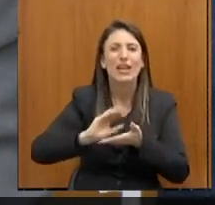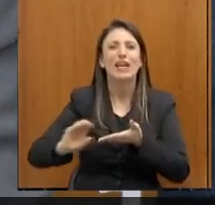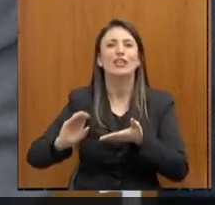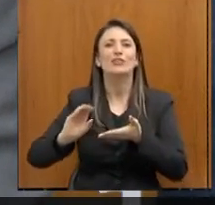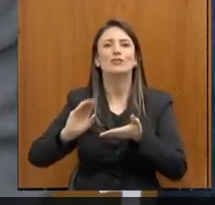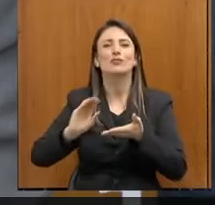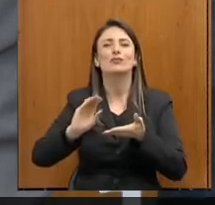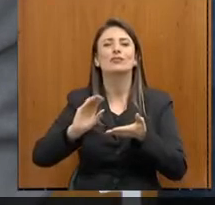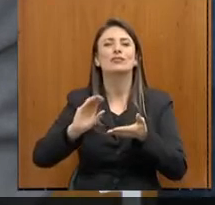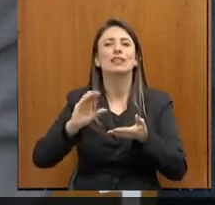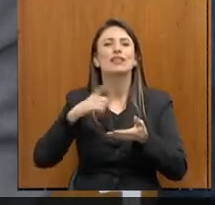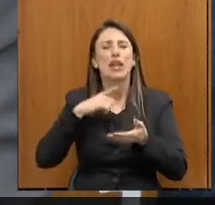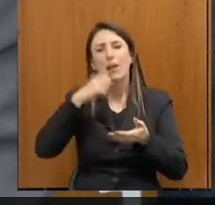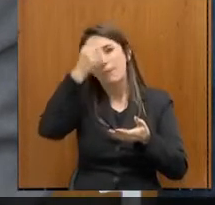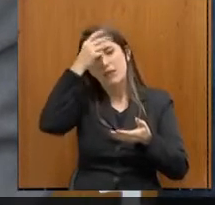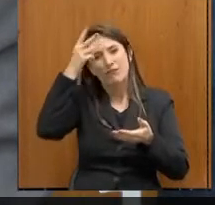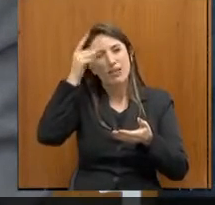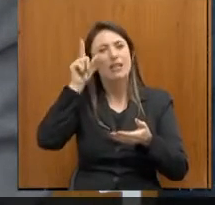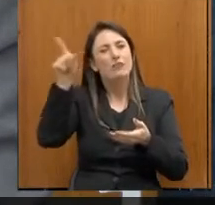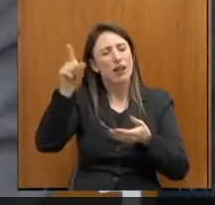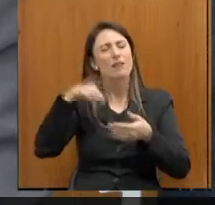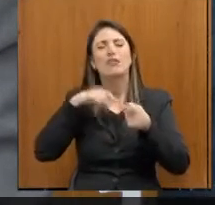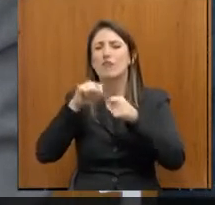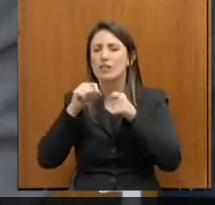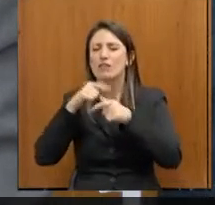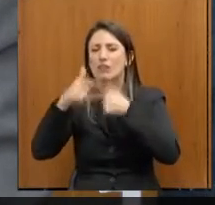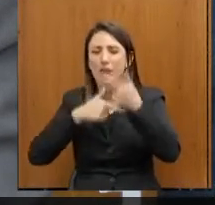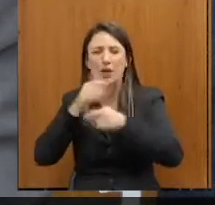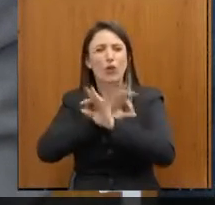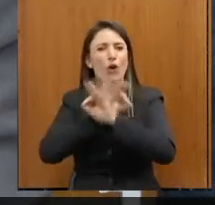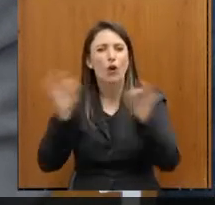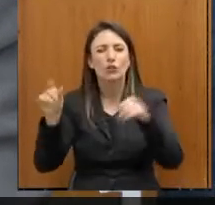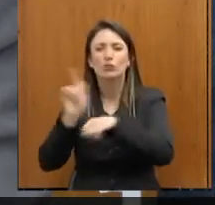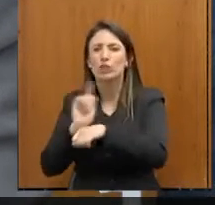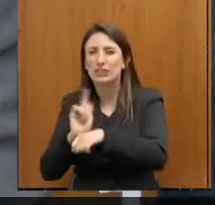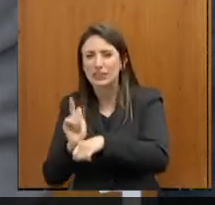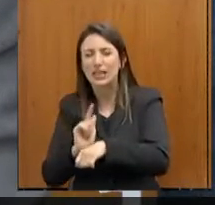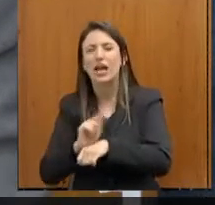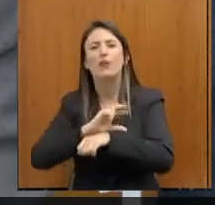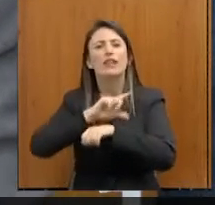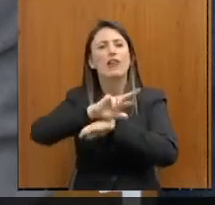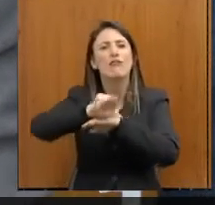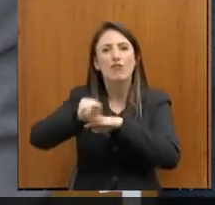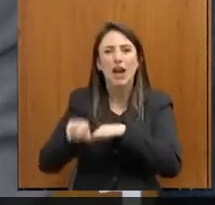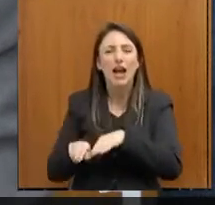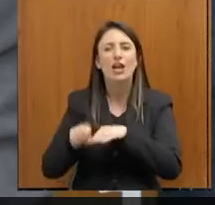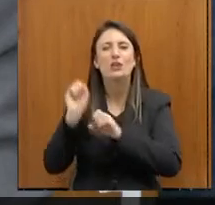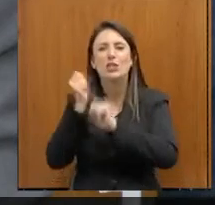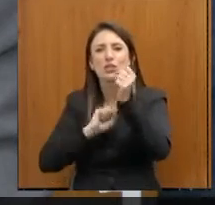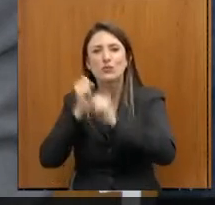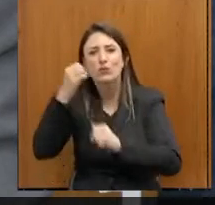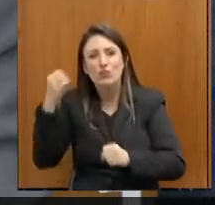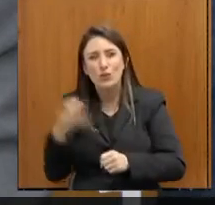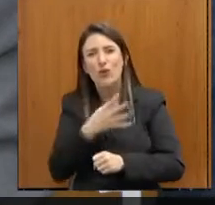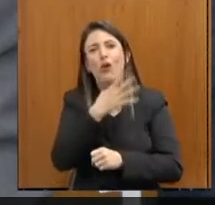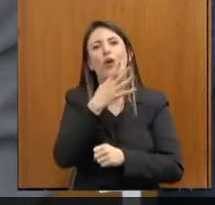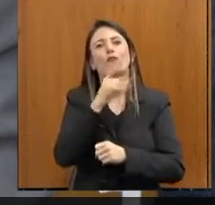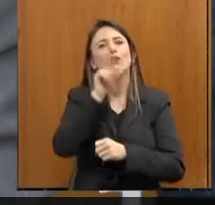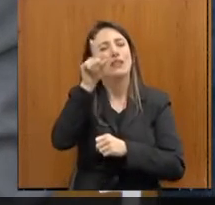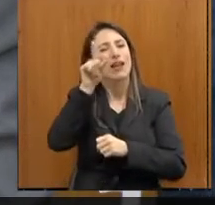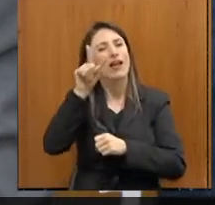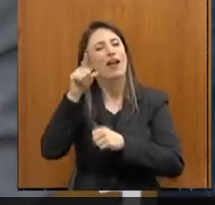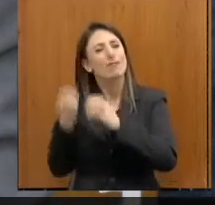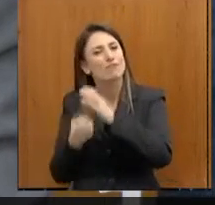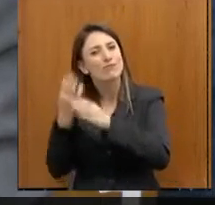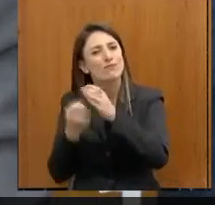que tem fazendo um belo trabalho na digestão e tem muitas indústrias novas é chegando a Montes